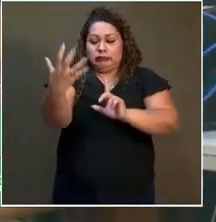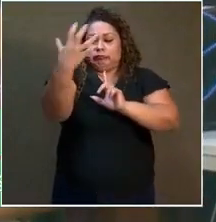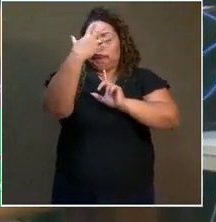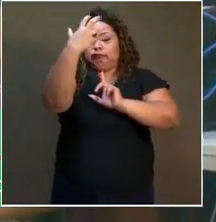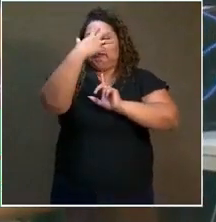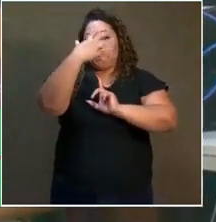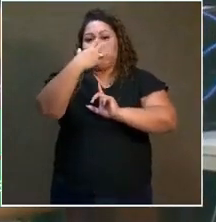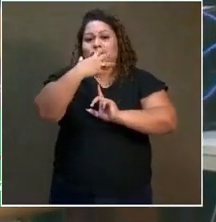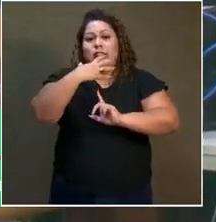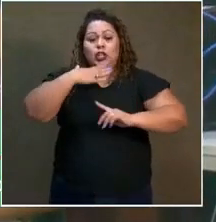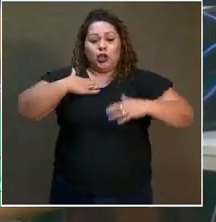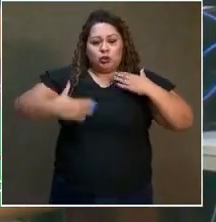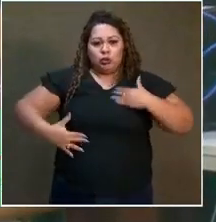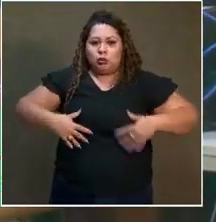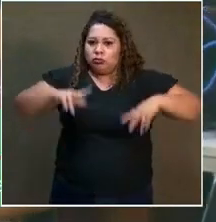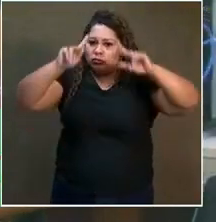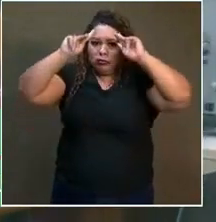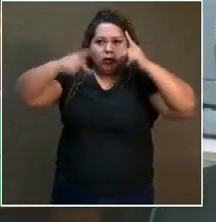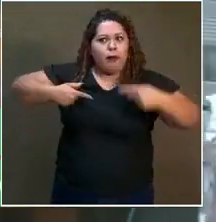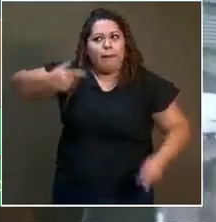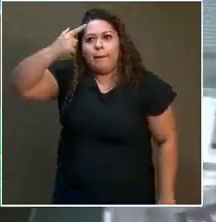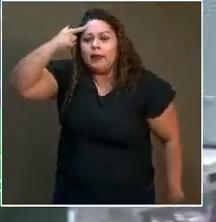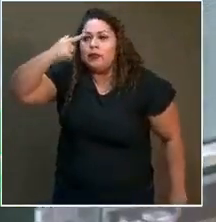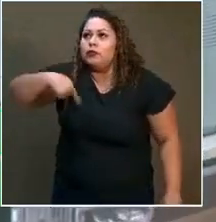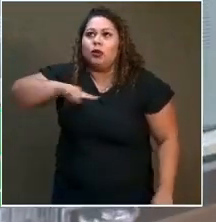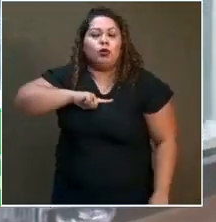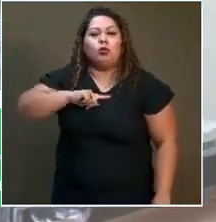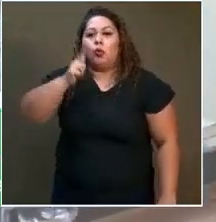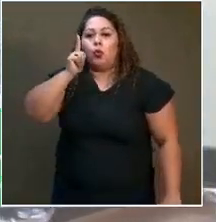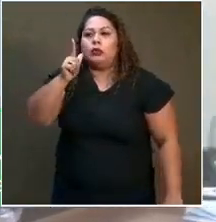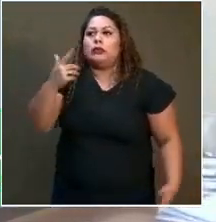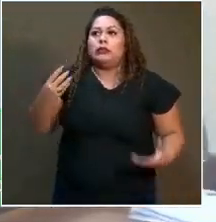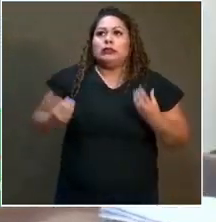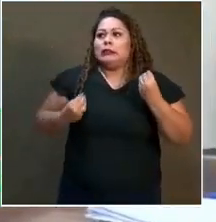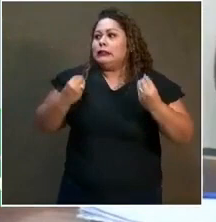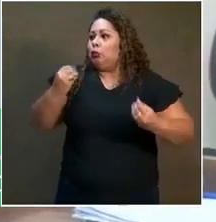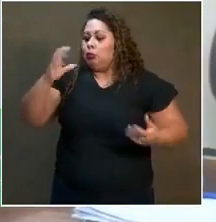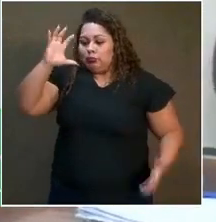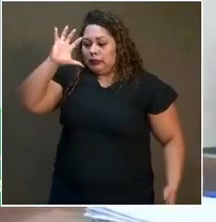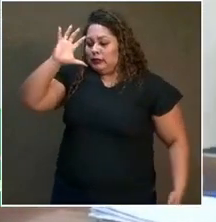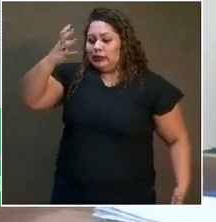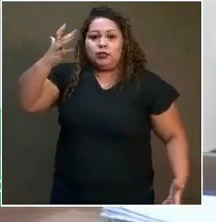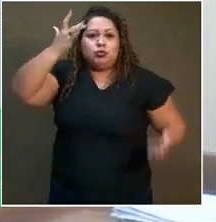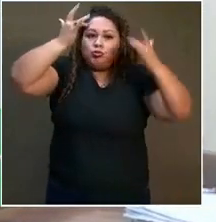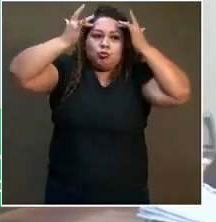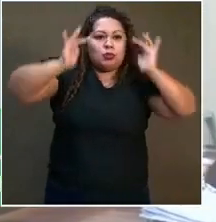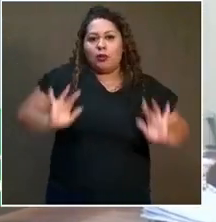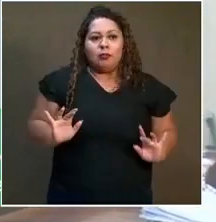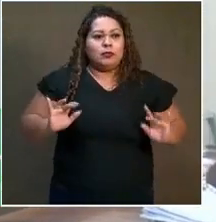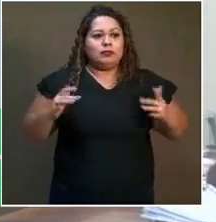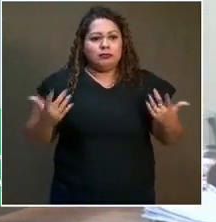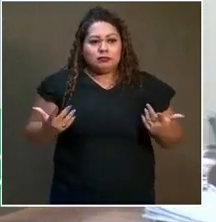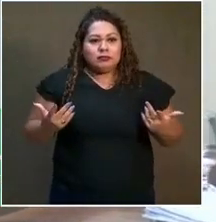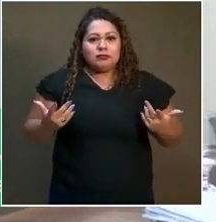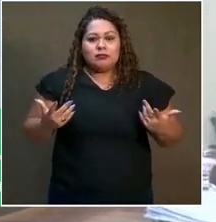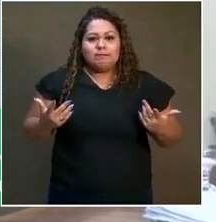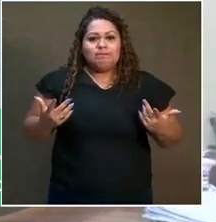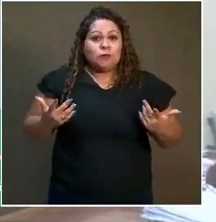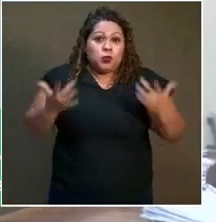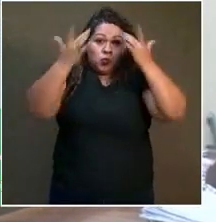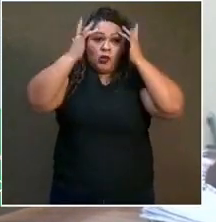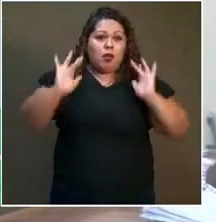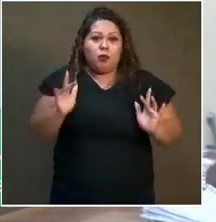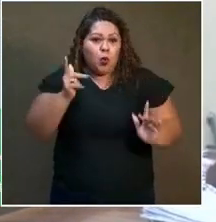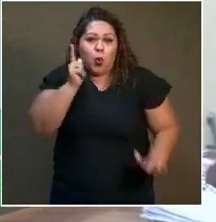nosso sistema racional e faz com que nós não possamos tomar decisões, ações mais humanas, mais racionais.